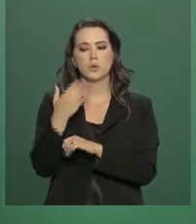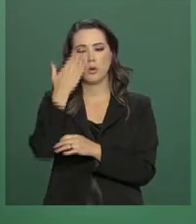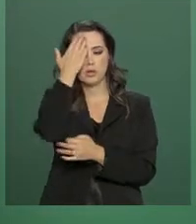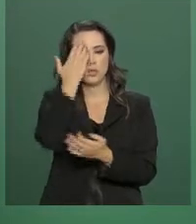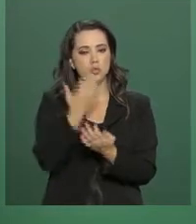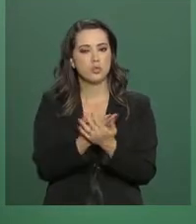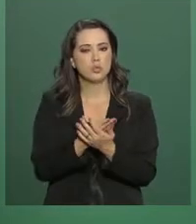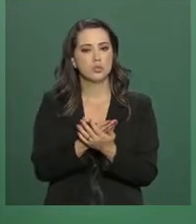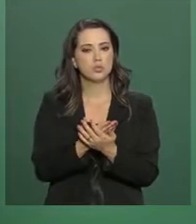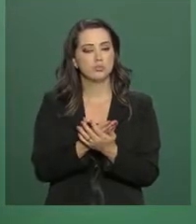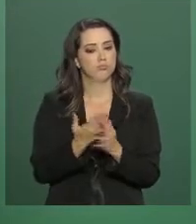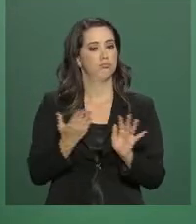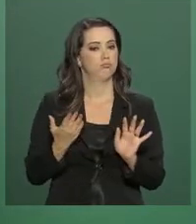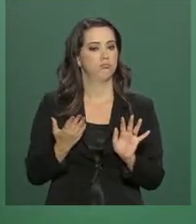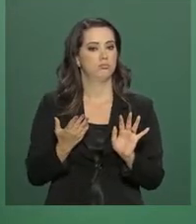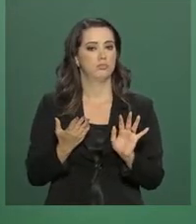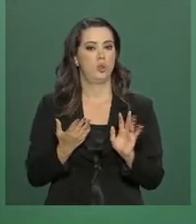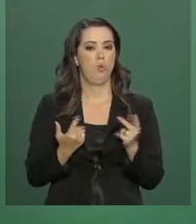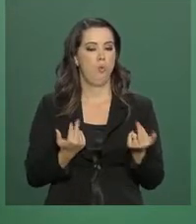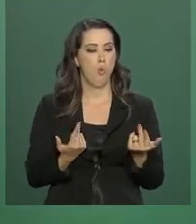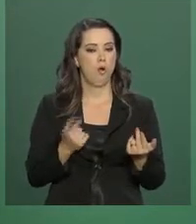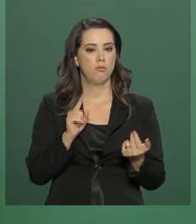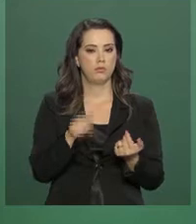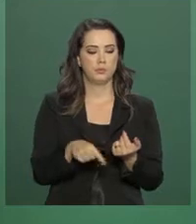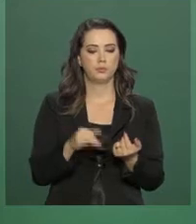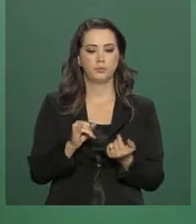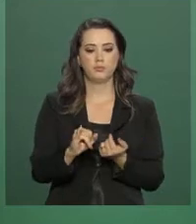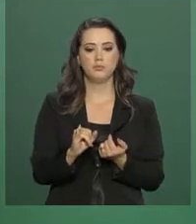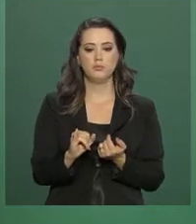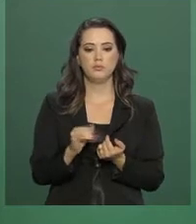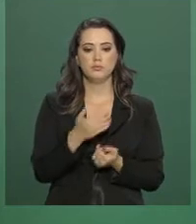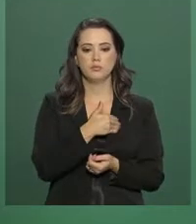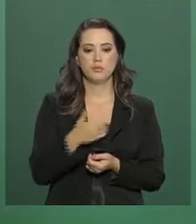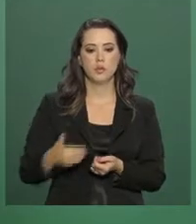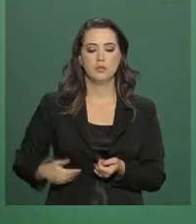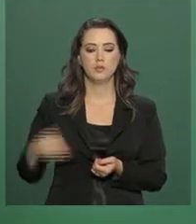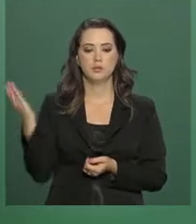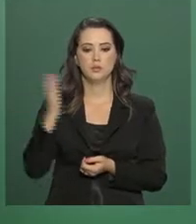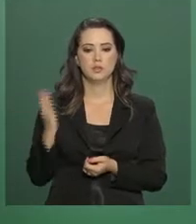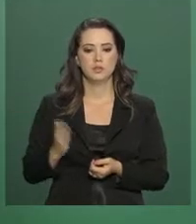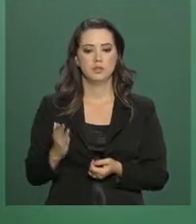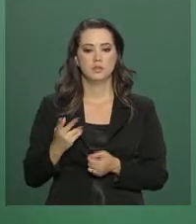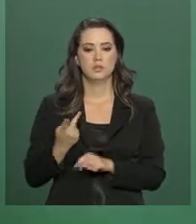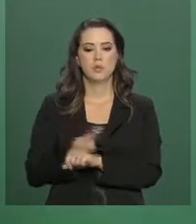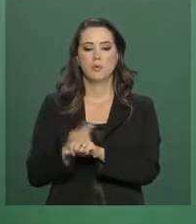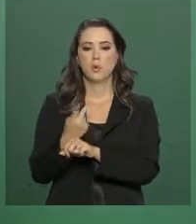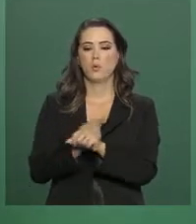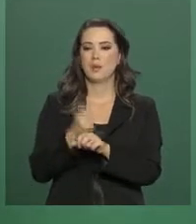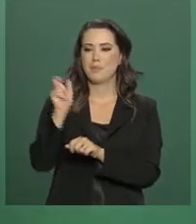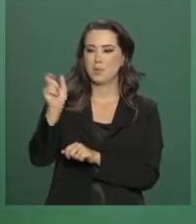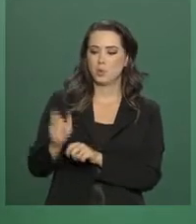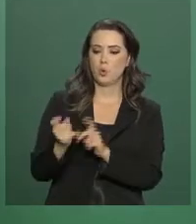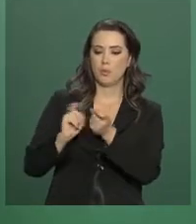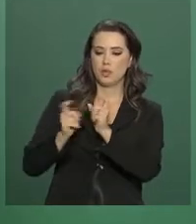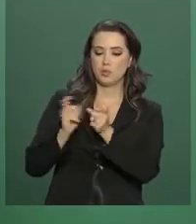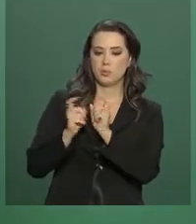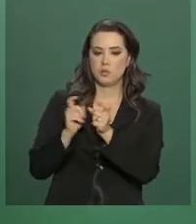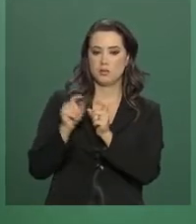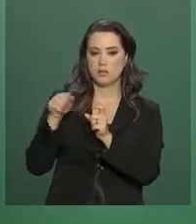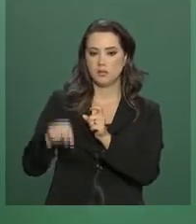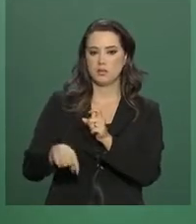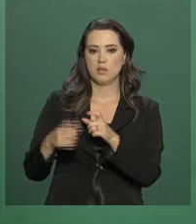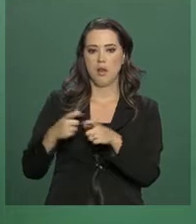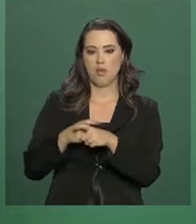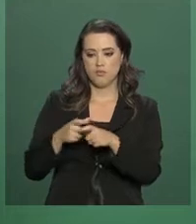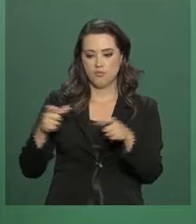meus caro e as caras no caso do estado brasileiro quando o jornal procuração para ingerir esta